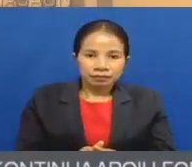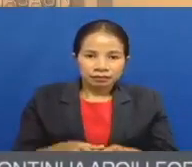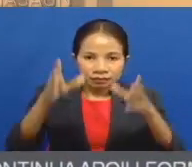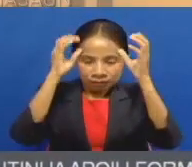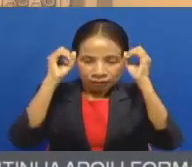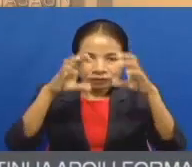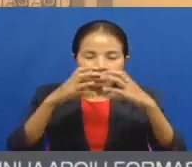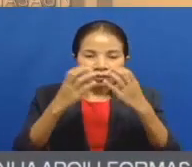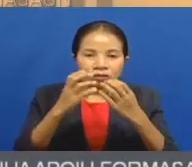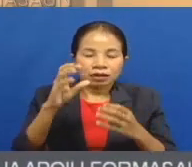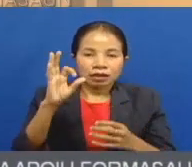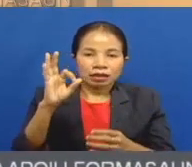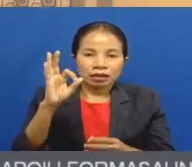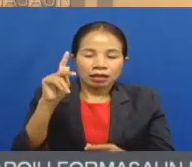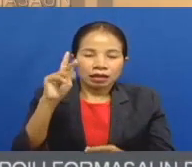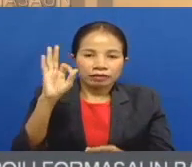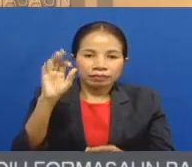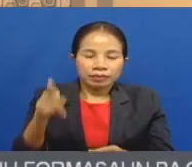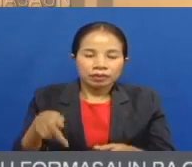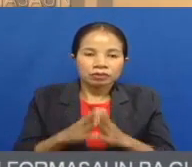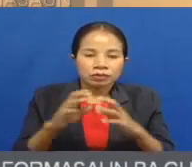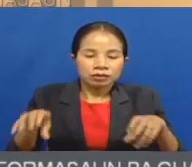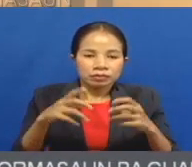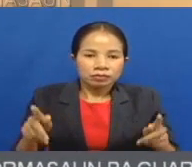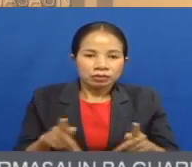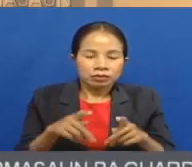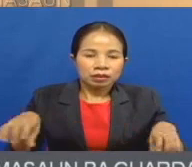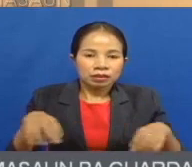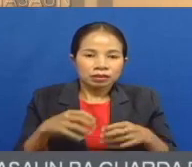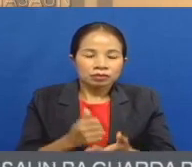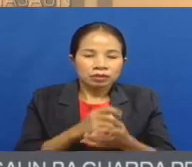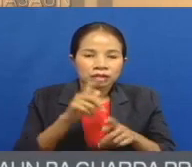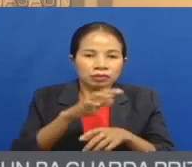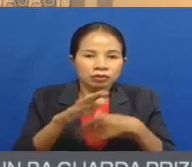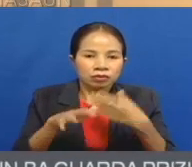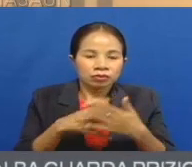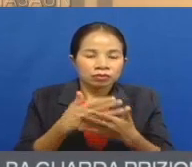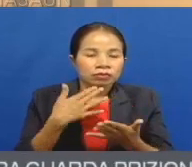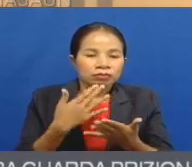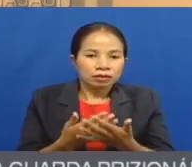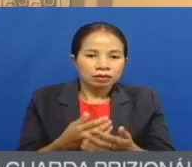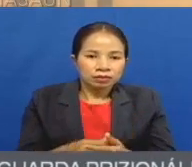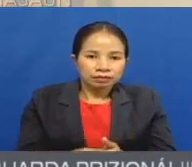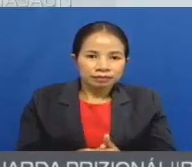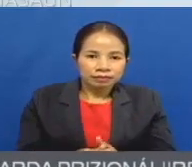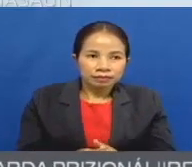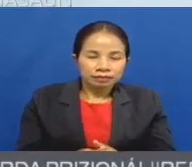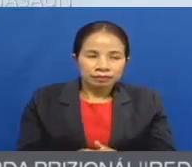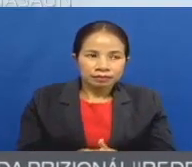Presidente de Comissão de Função Pública, Russo, para funcionário público, Sira, ato servi e marroto rodigno.